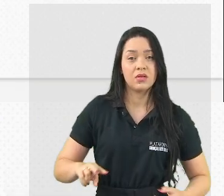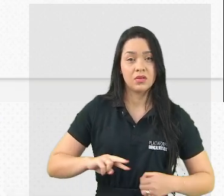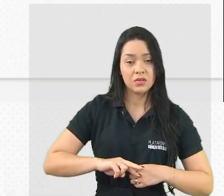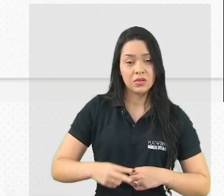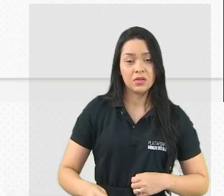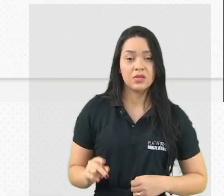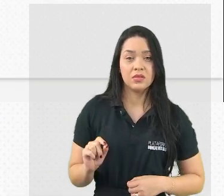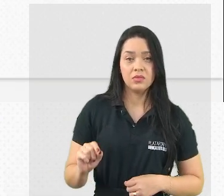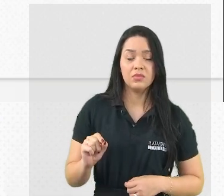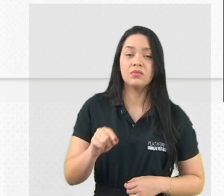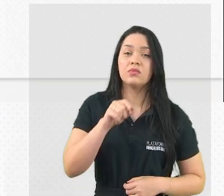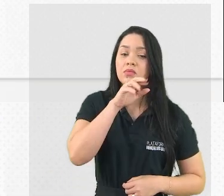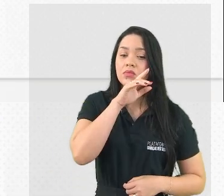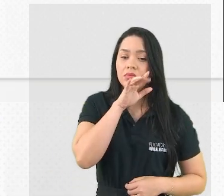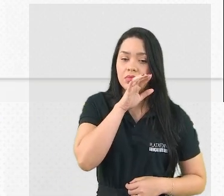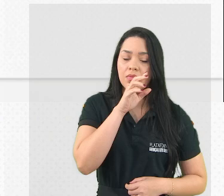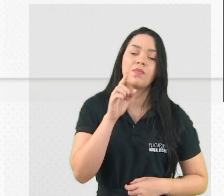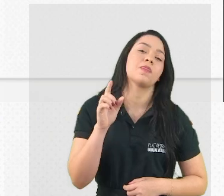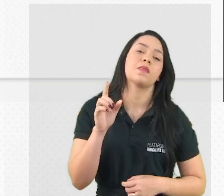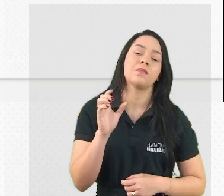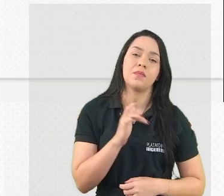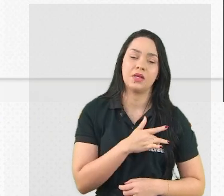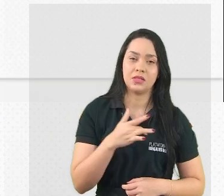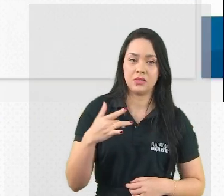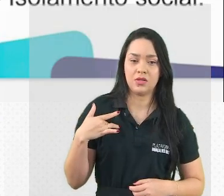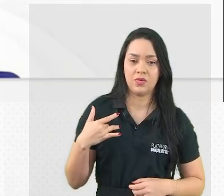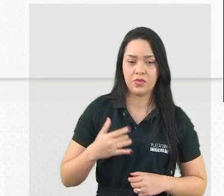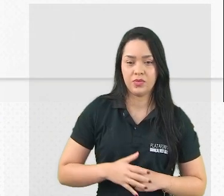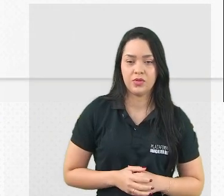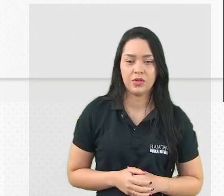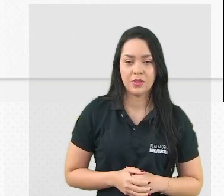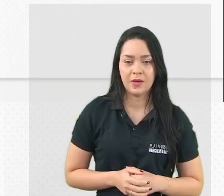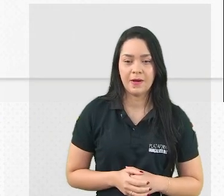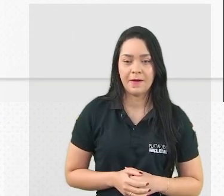são ruins para a saúde deste indivíduo, certo?